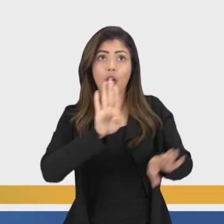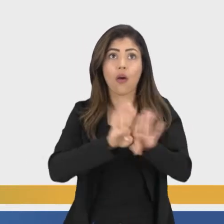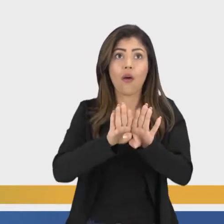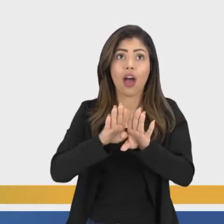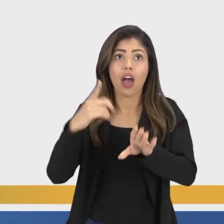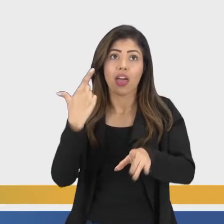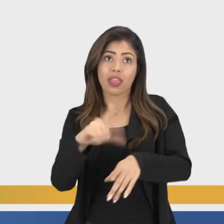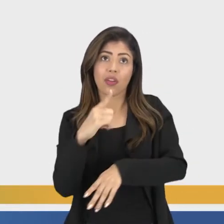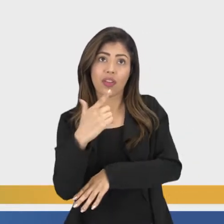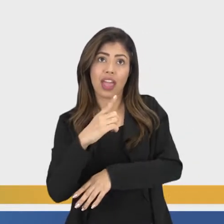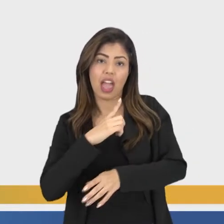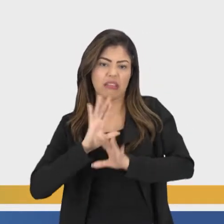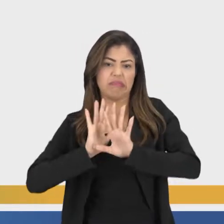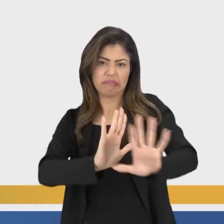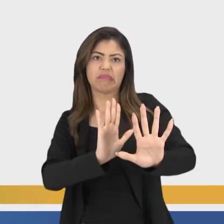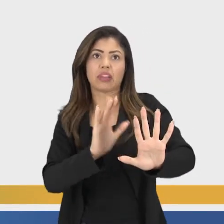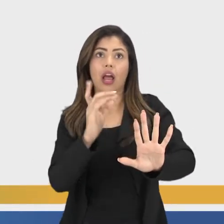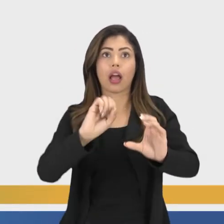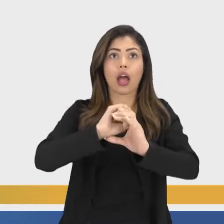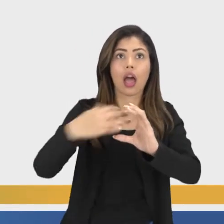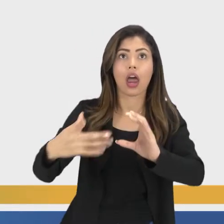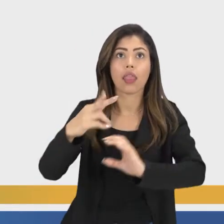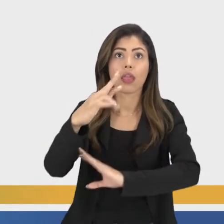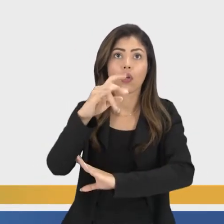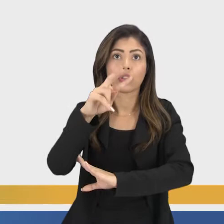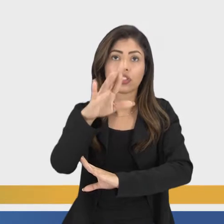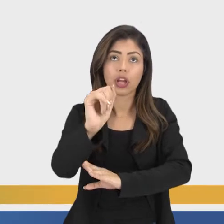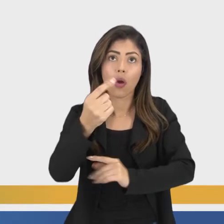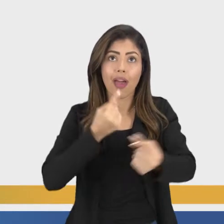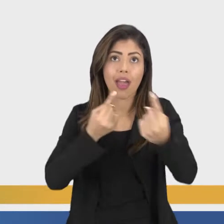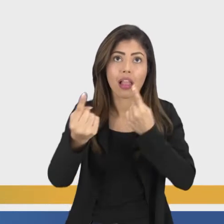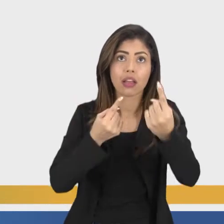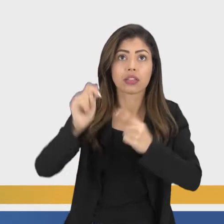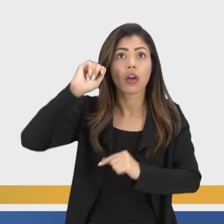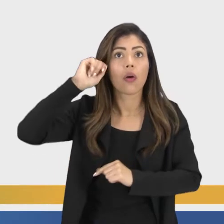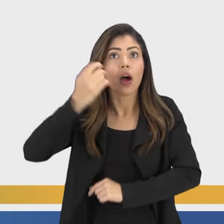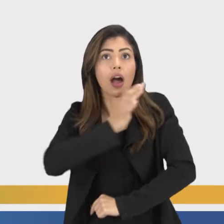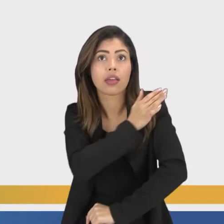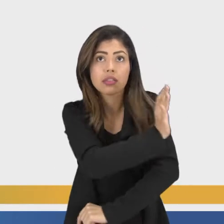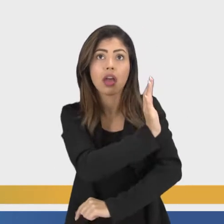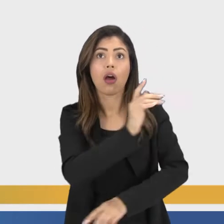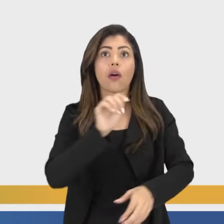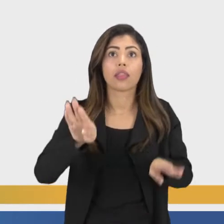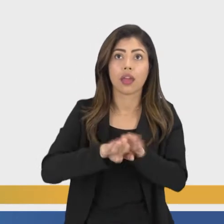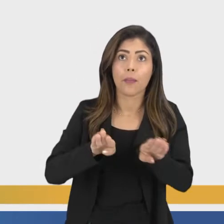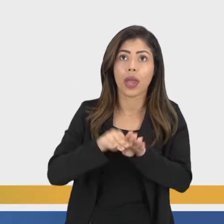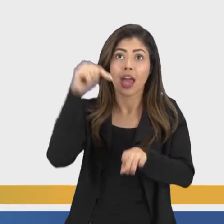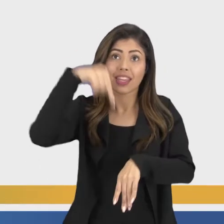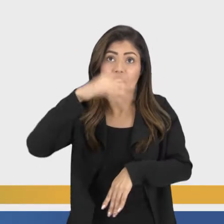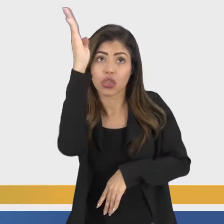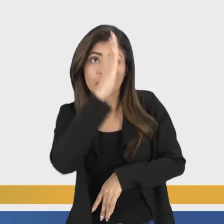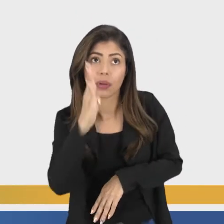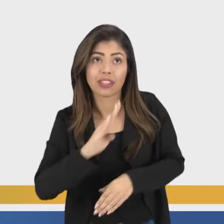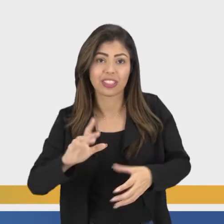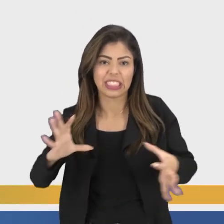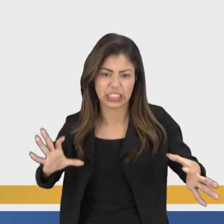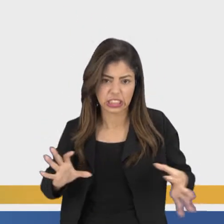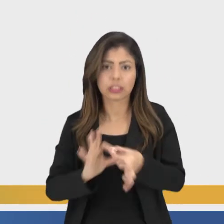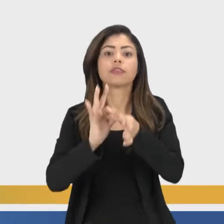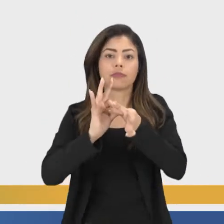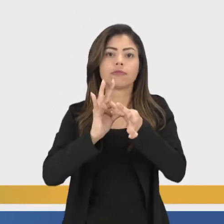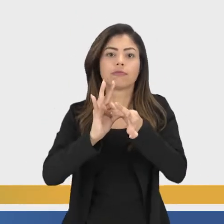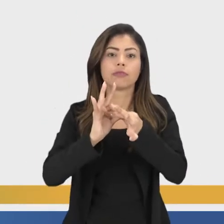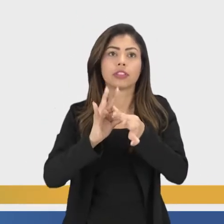caráter cordial das relações raciais e afirmando que no Brasil o racismo está entranhado